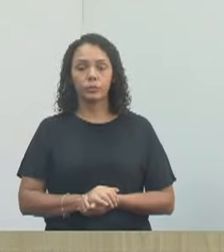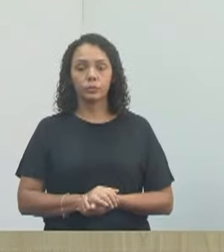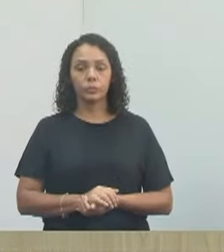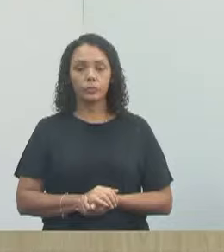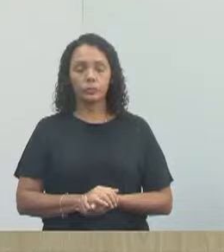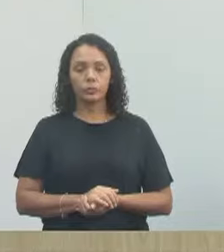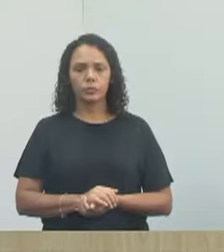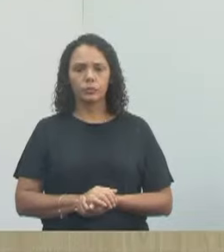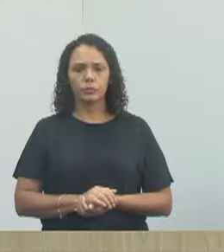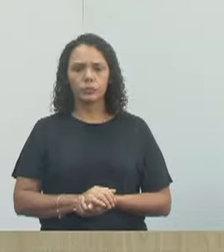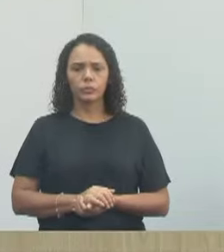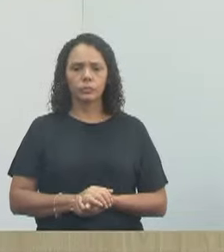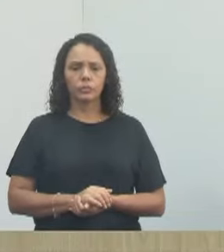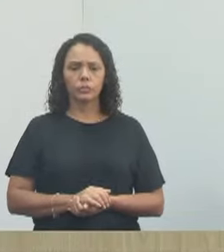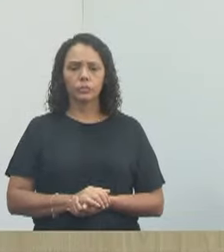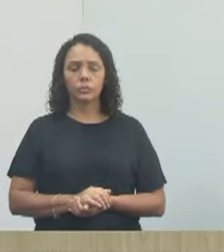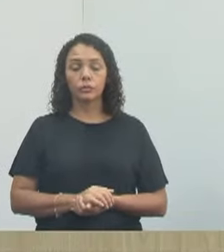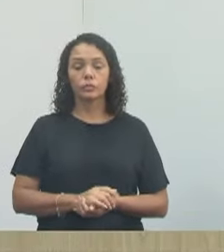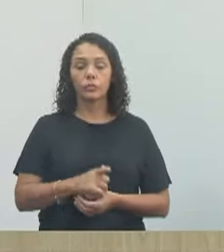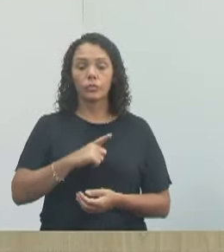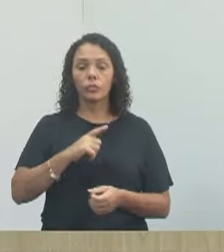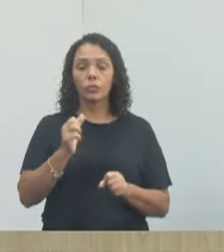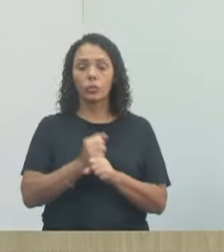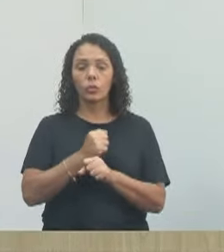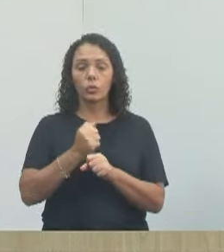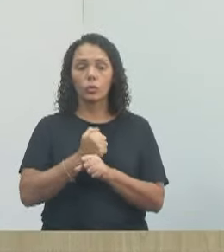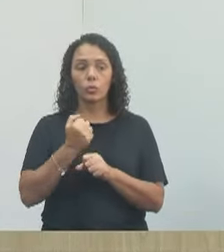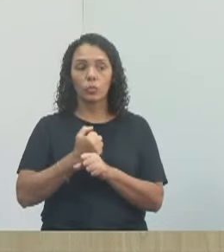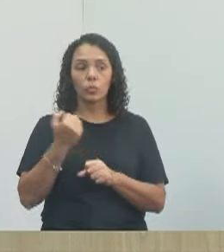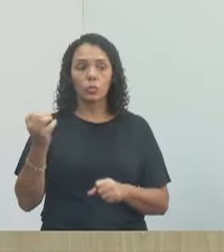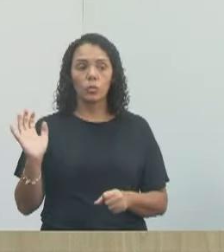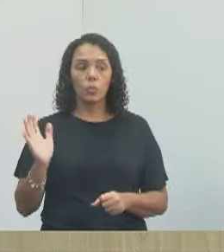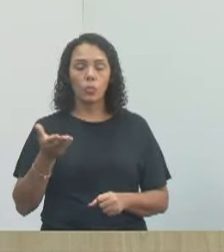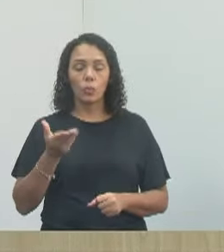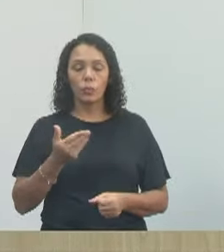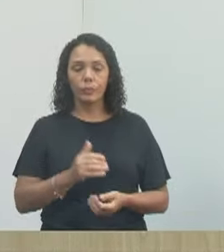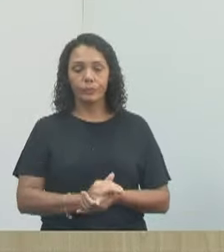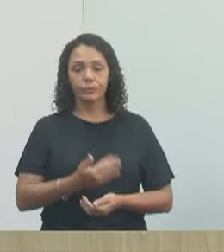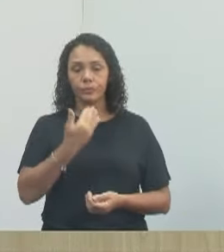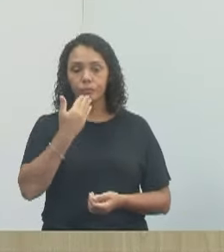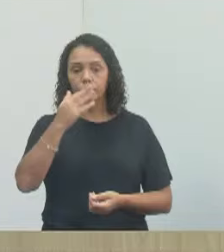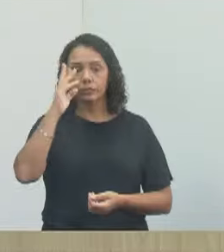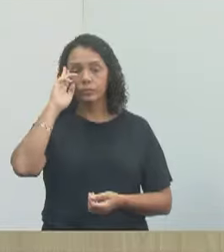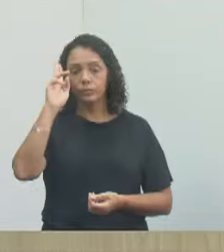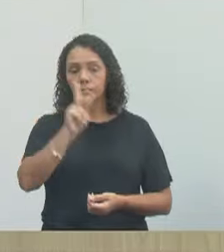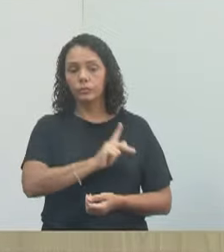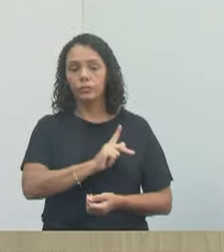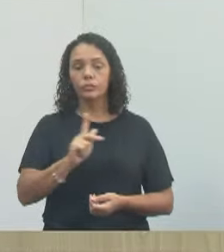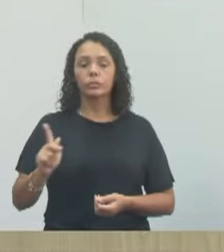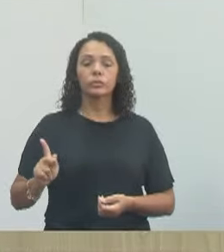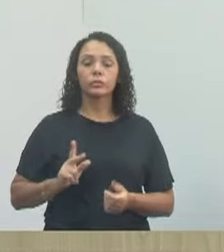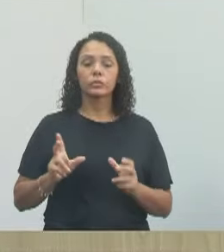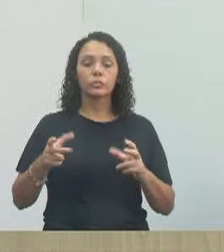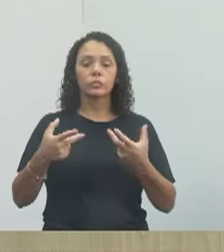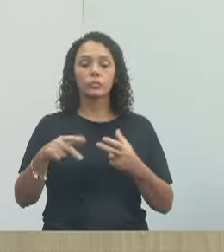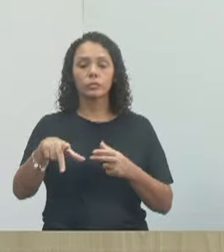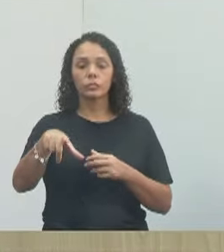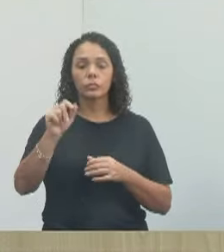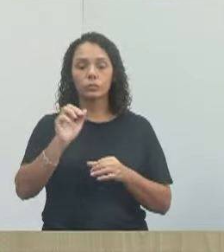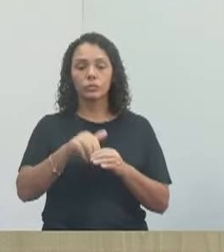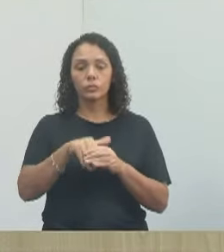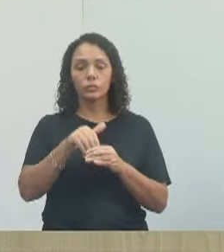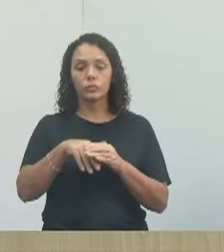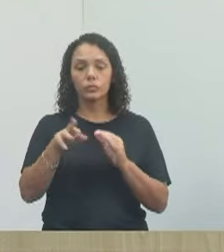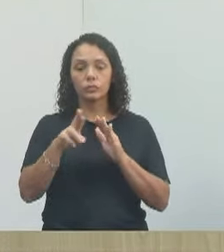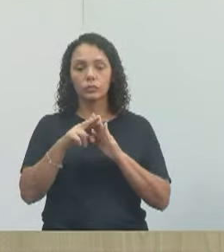constitucional da eficiência requeremos excelentíssimo senhor presidente dessa casa ouvido e